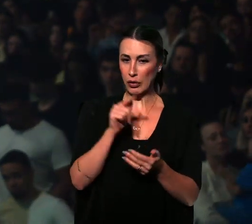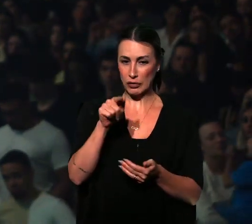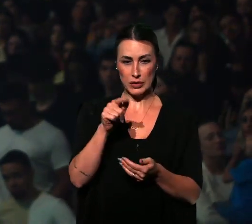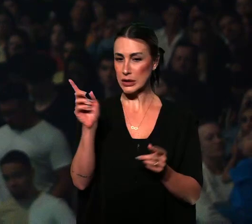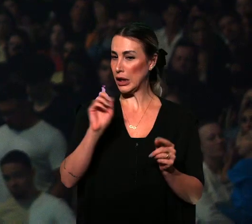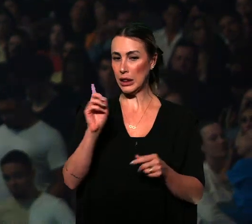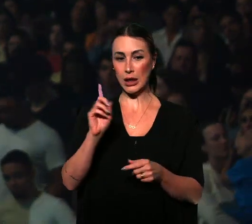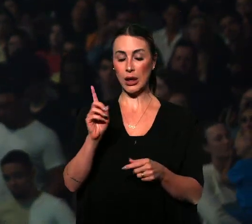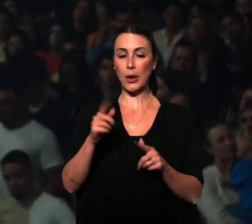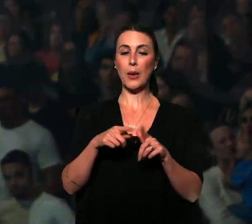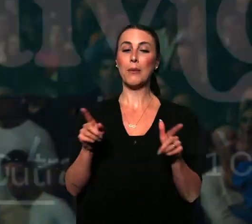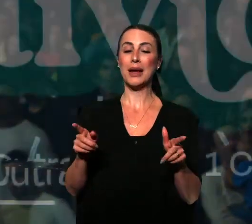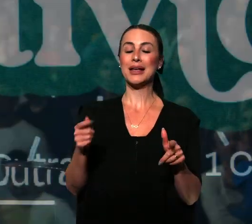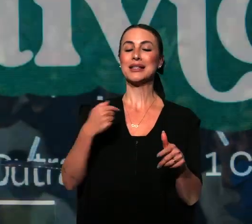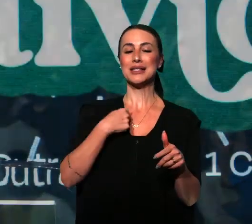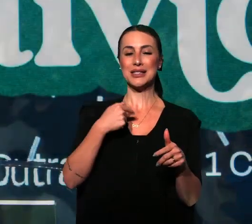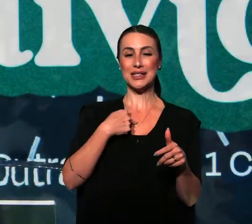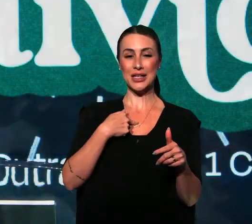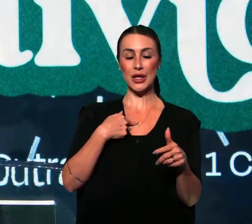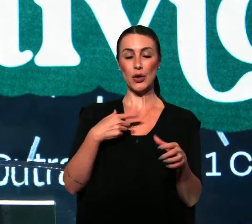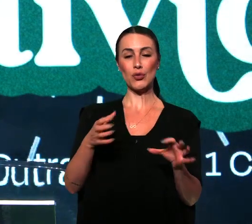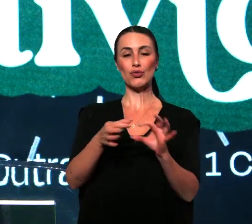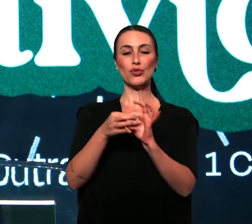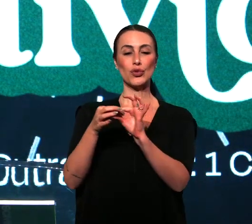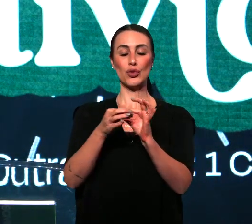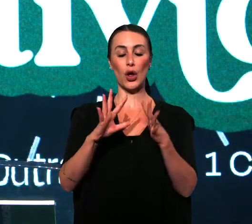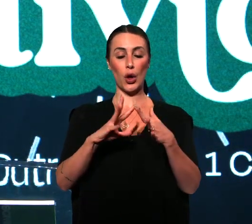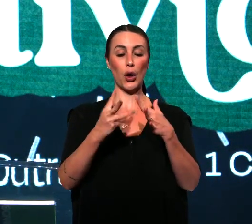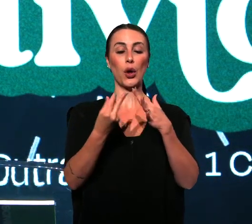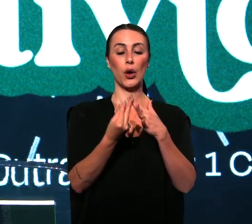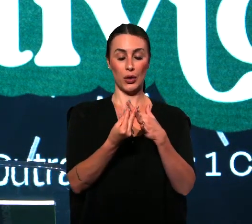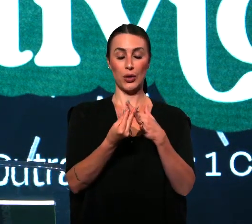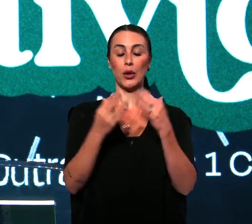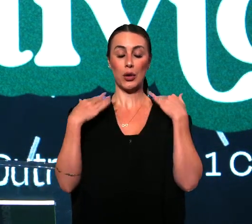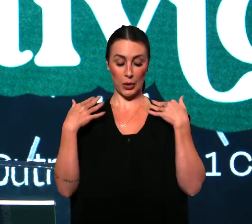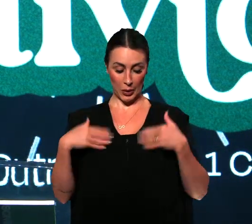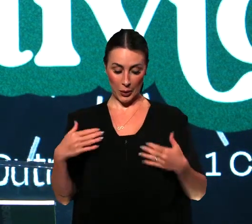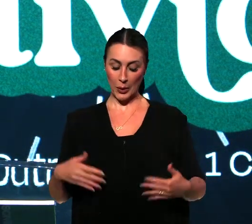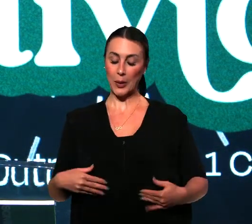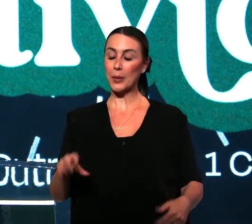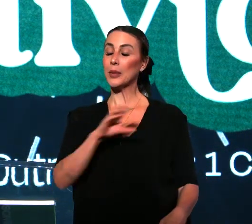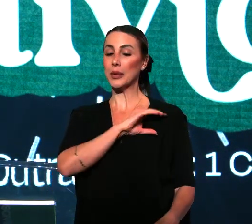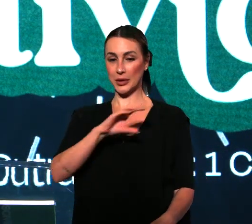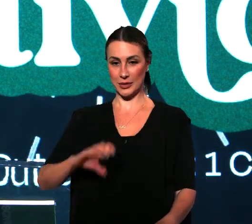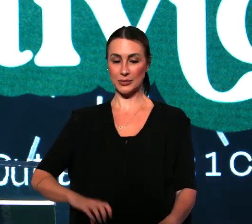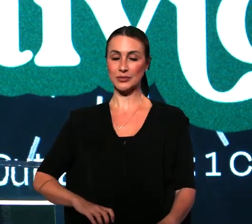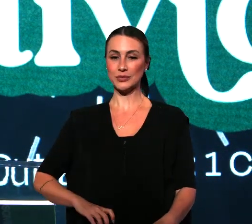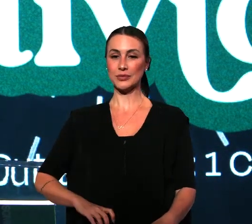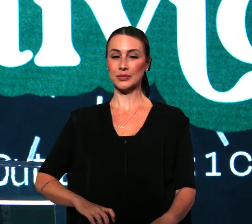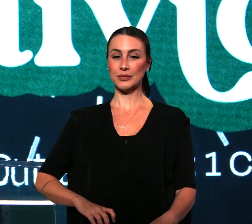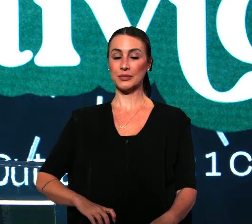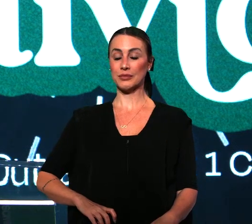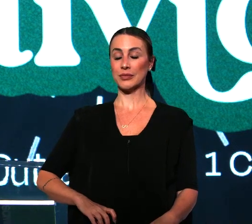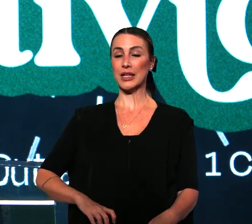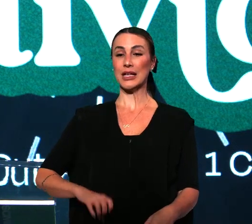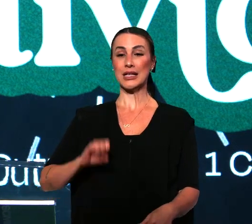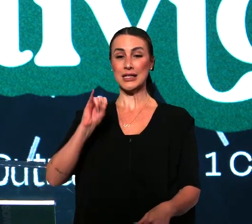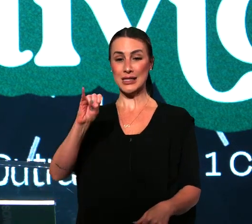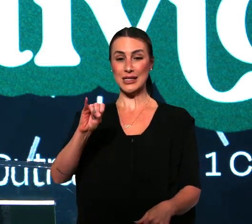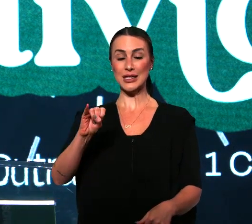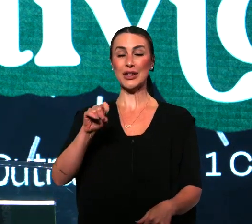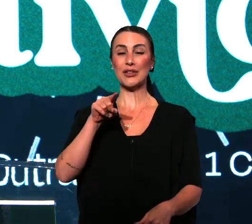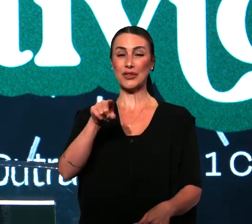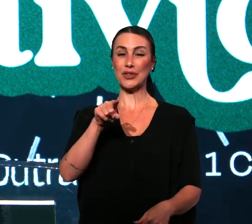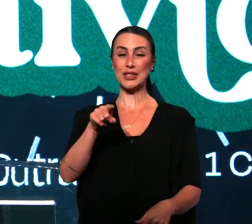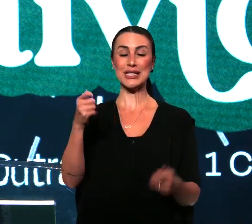Mas se você está hoje aqui nesse lugar e precisa talvez liberar esse perdão, eu queria chamar você aqui na frente, do meu lado direito